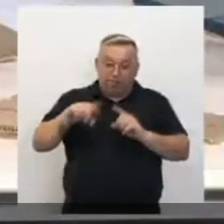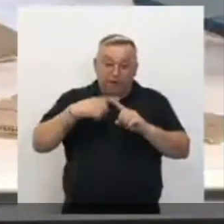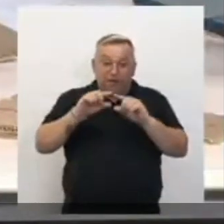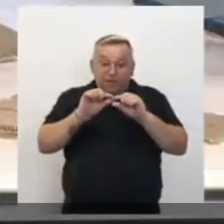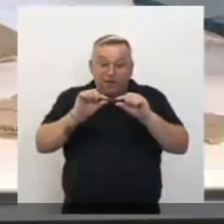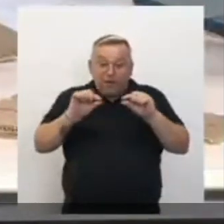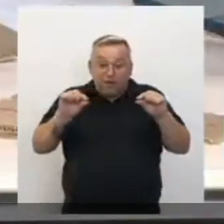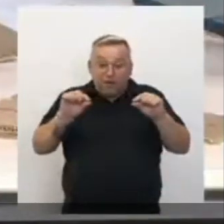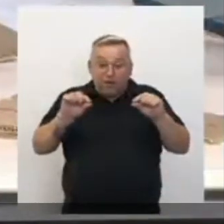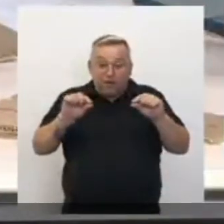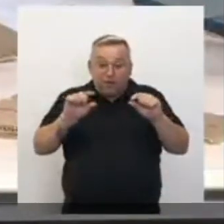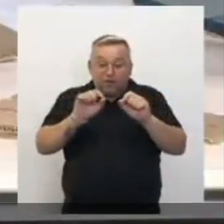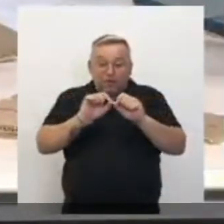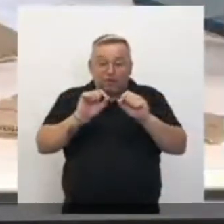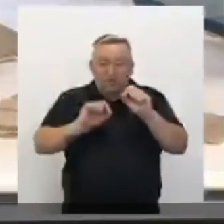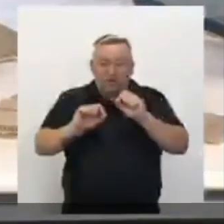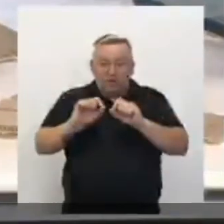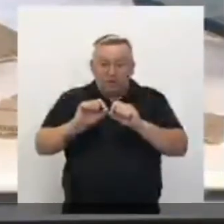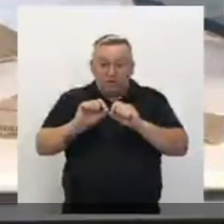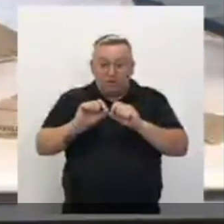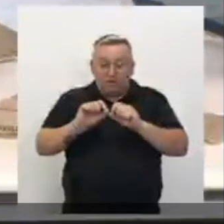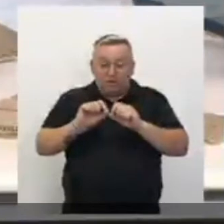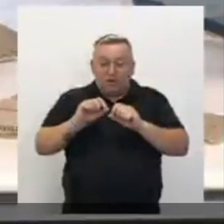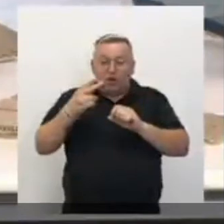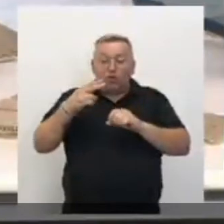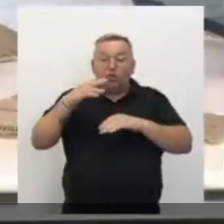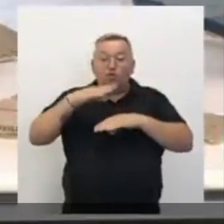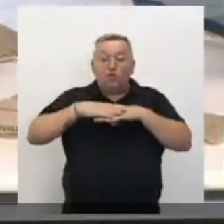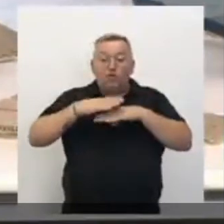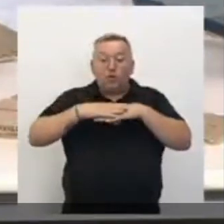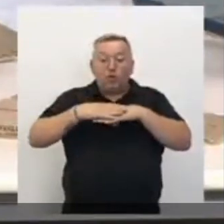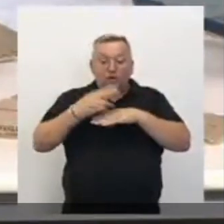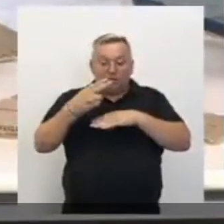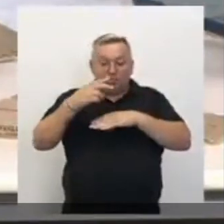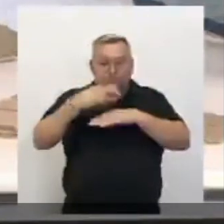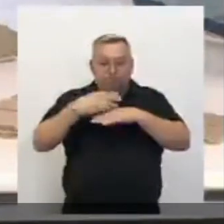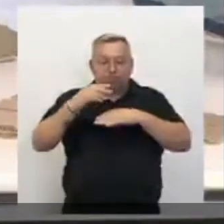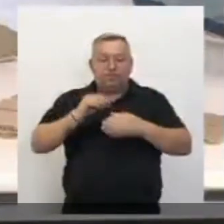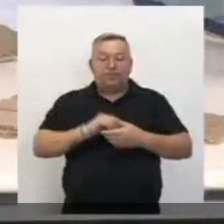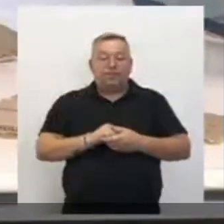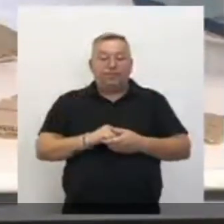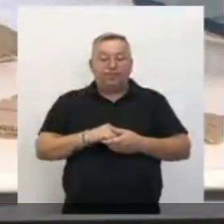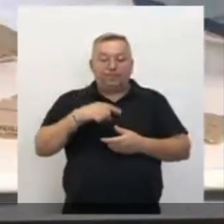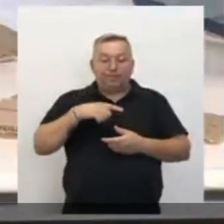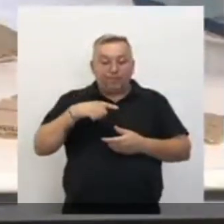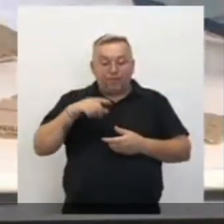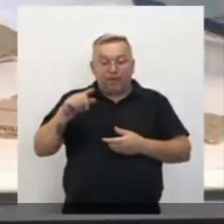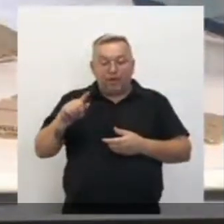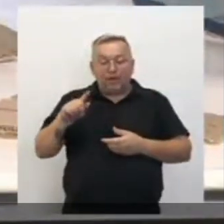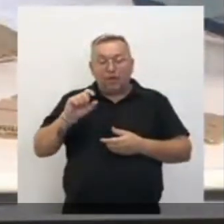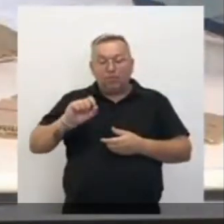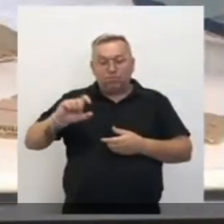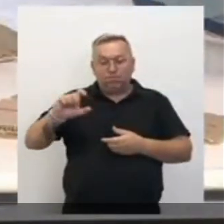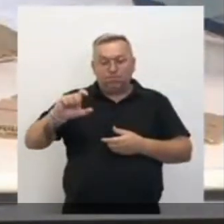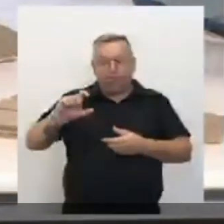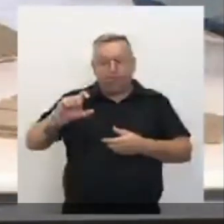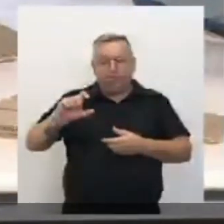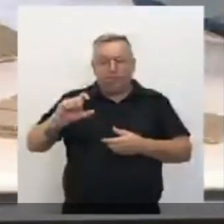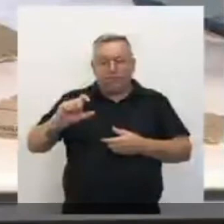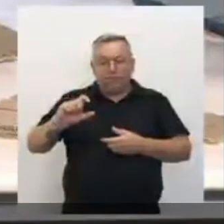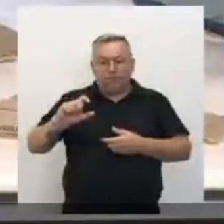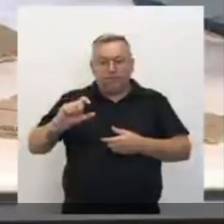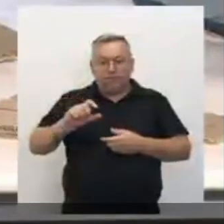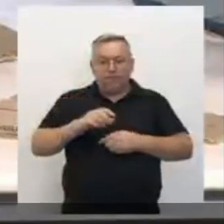papelão mais fininho, façam o seguinte, colhem dois, tá? Para vocês fazerem. Nesse caso aqui eu tenho uma gramatura maior desse papelão. Aqui.